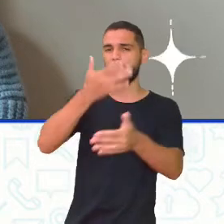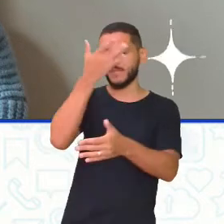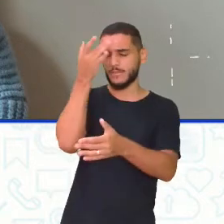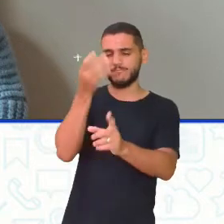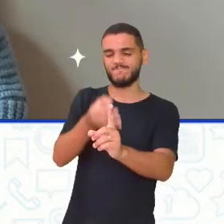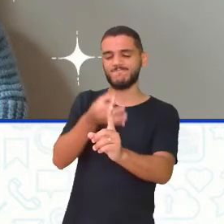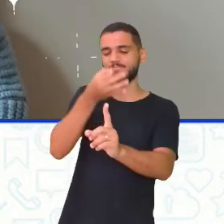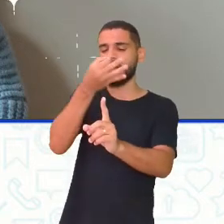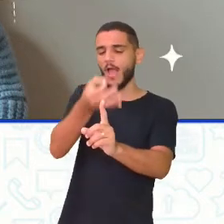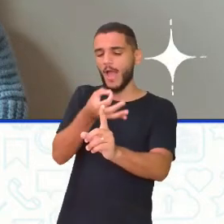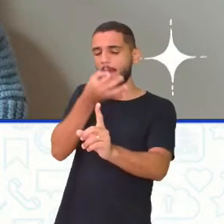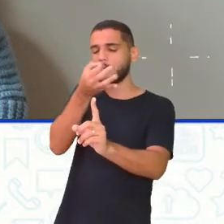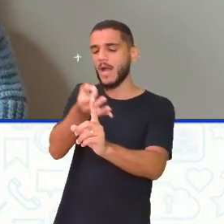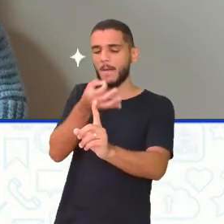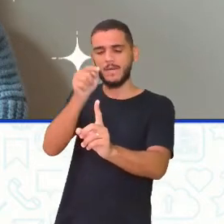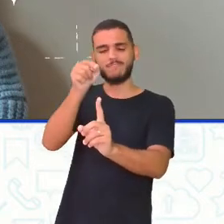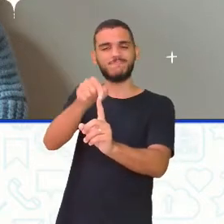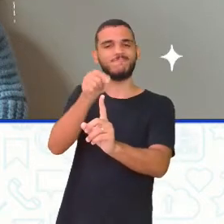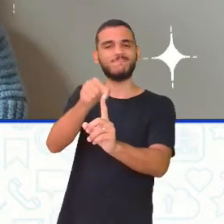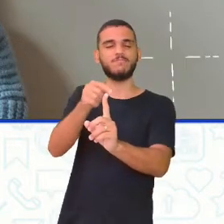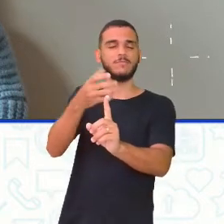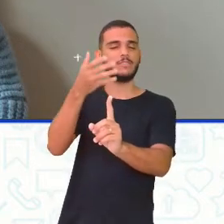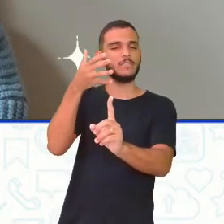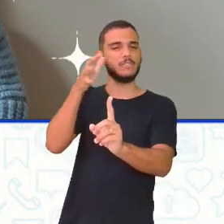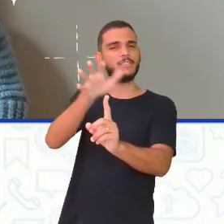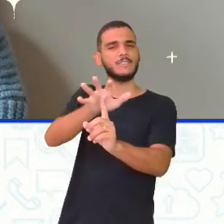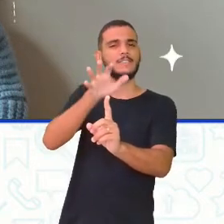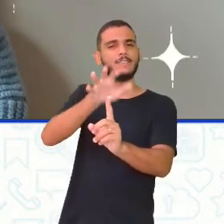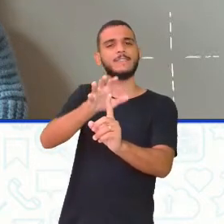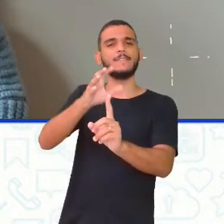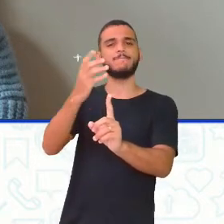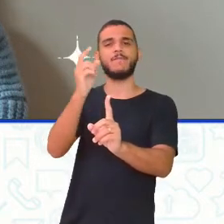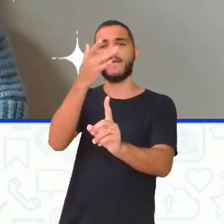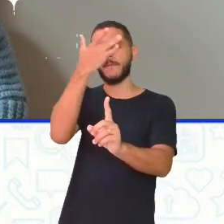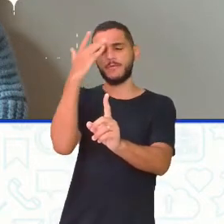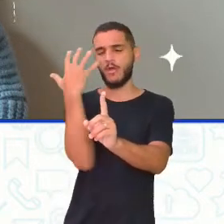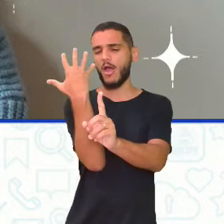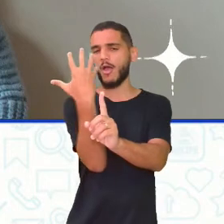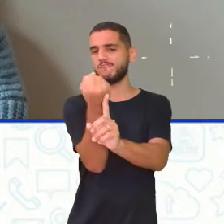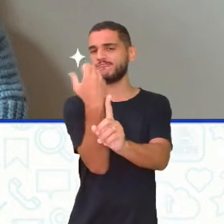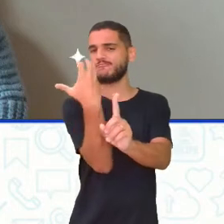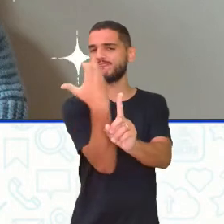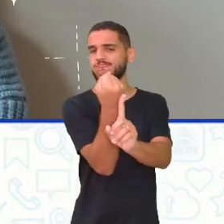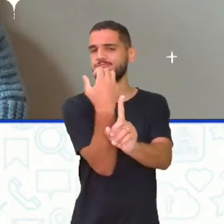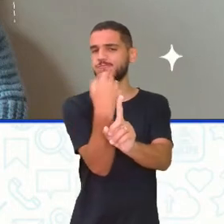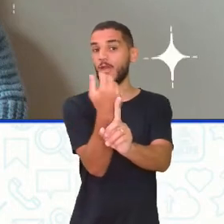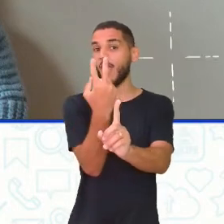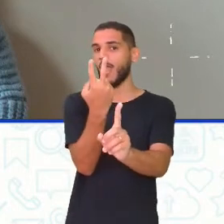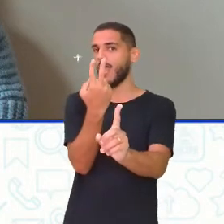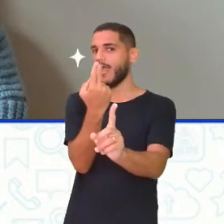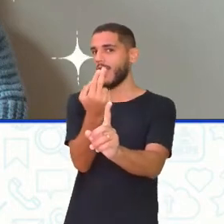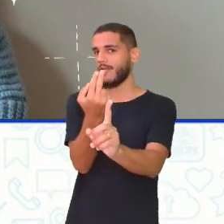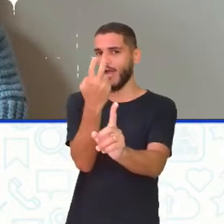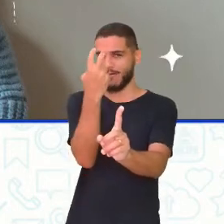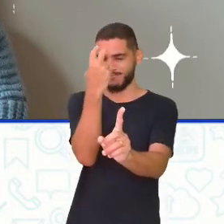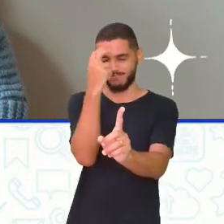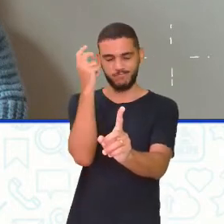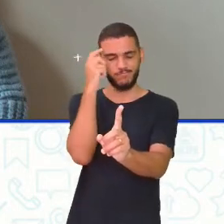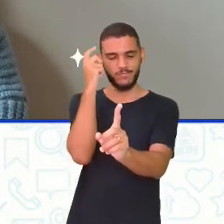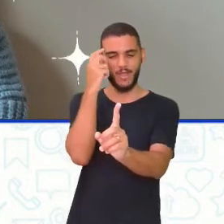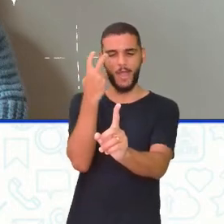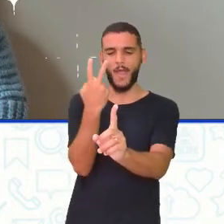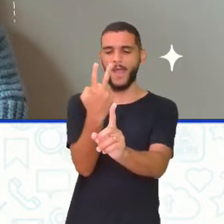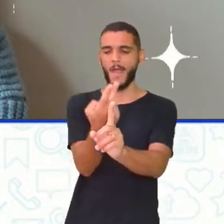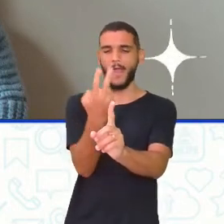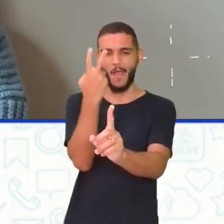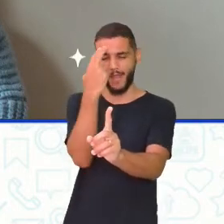o texto ou que está escutando você, das suas opiniões, das suas opiniões não, dos seus argumentos, daquilo que você tem para